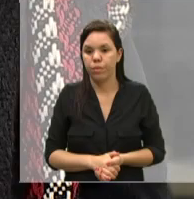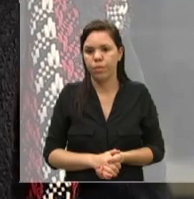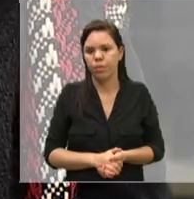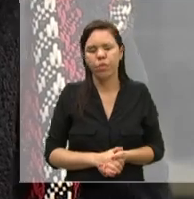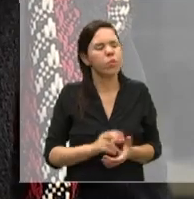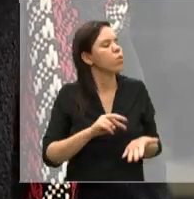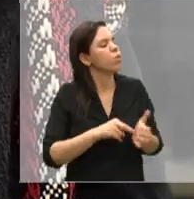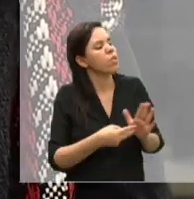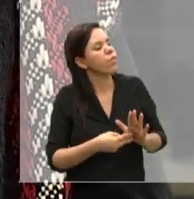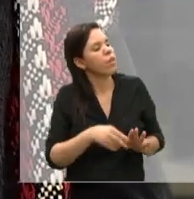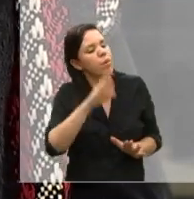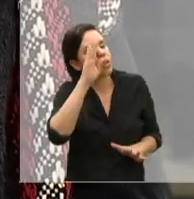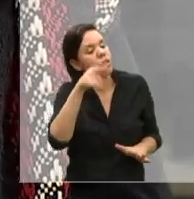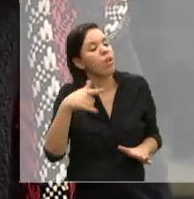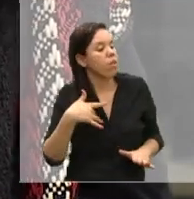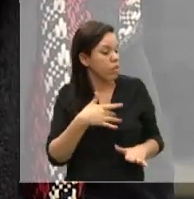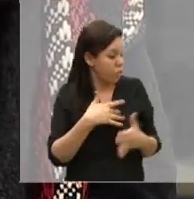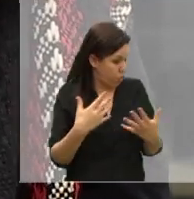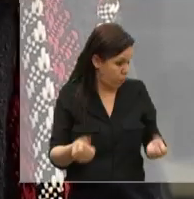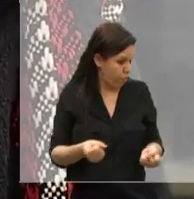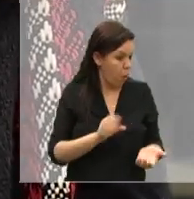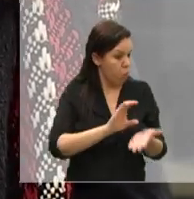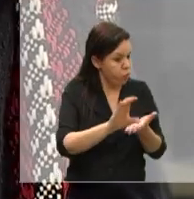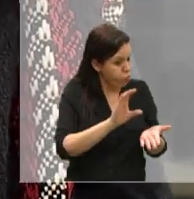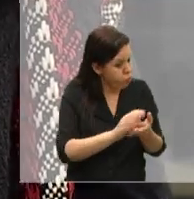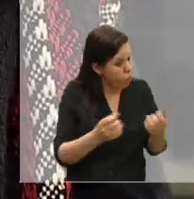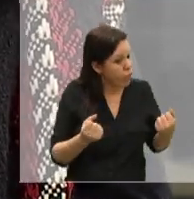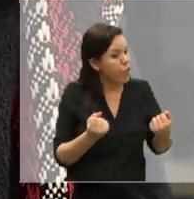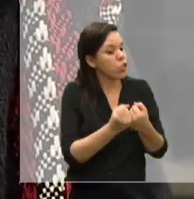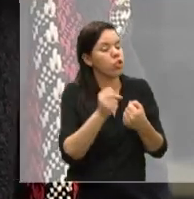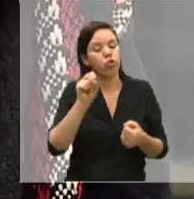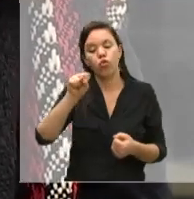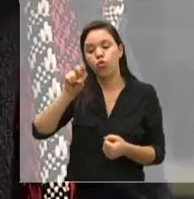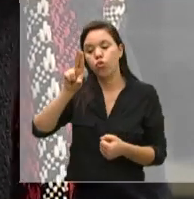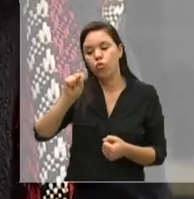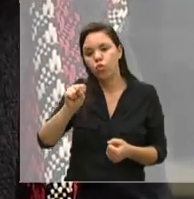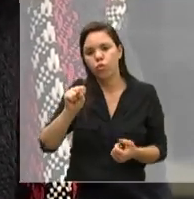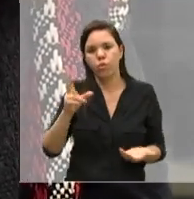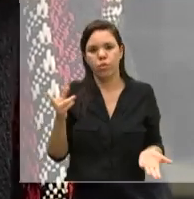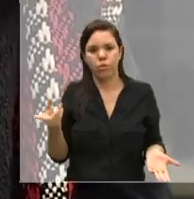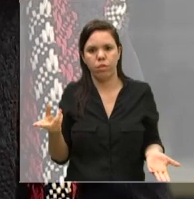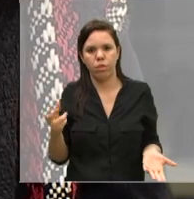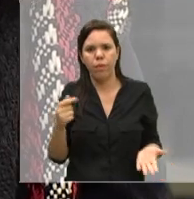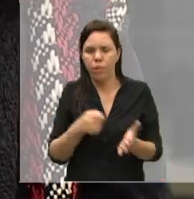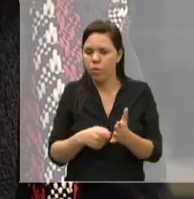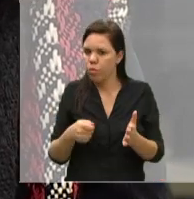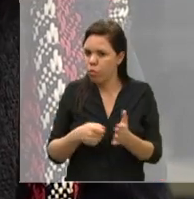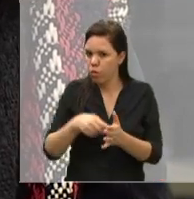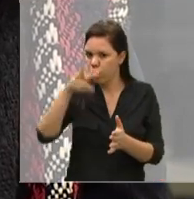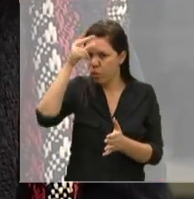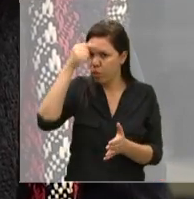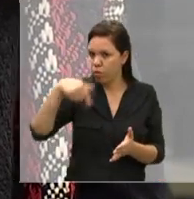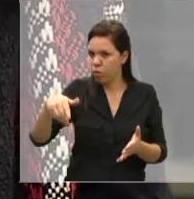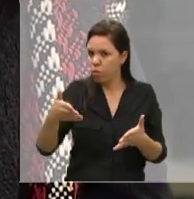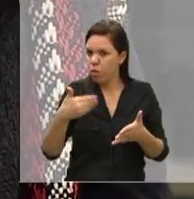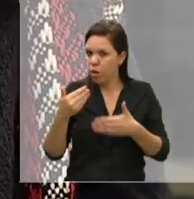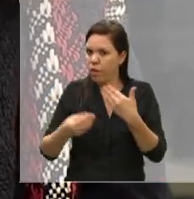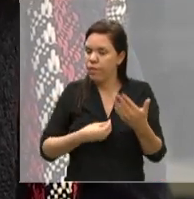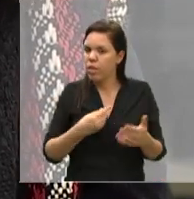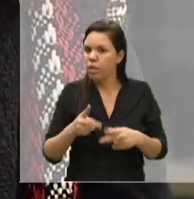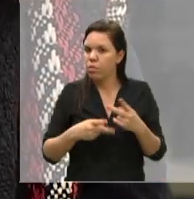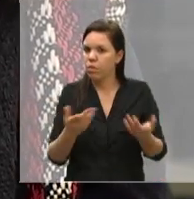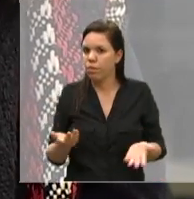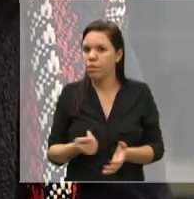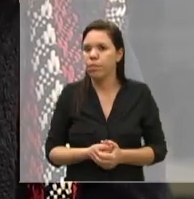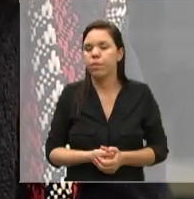que é prioridade? Saúde é prioridade, então vamos investir no SUS. Vamos investir no SUS, vamos fazer políticas públicas para melhorar a vida das